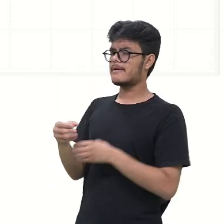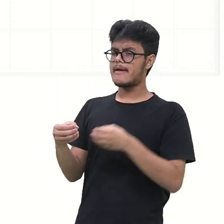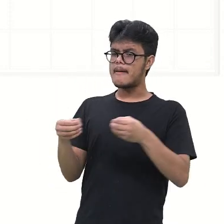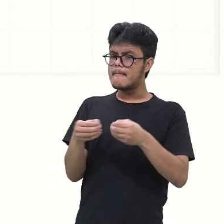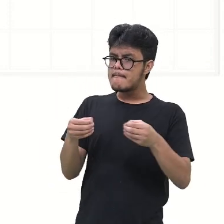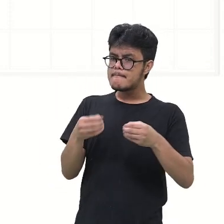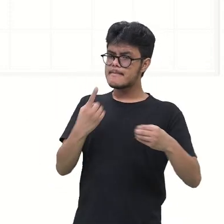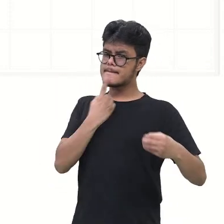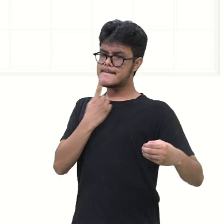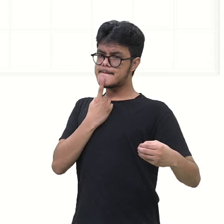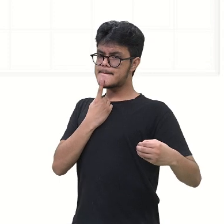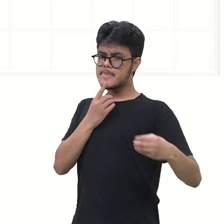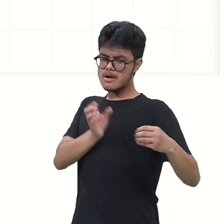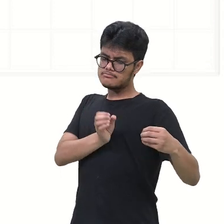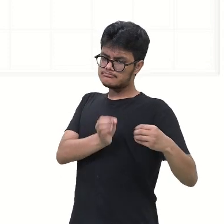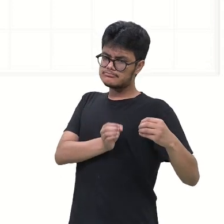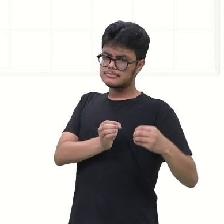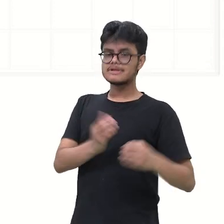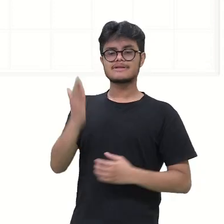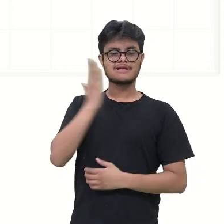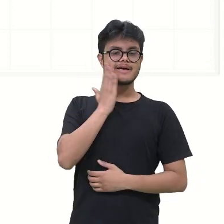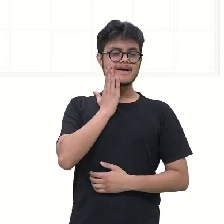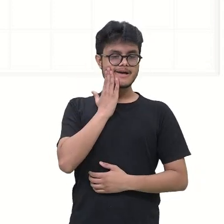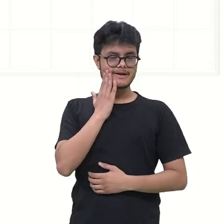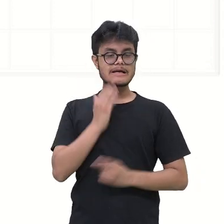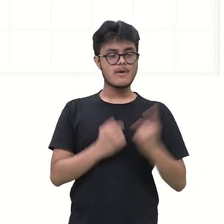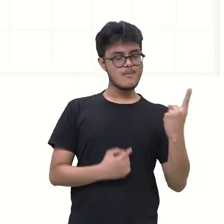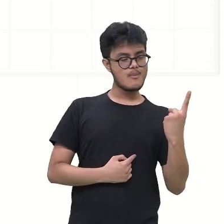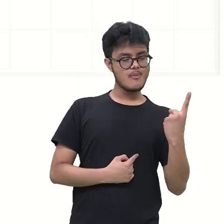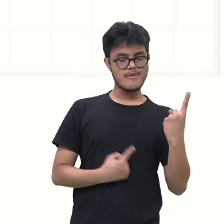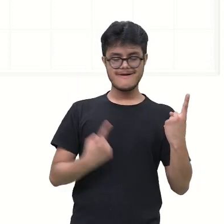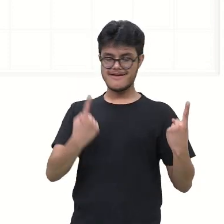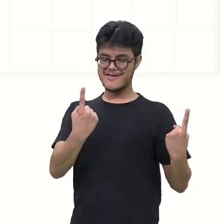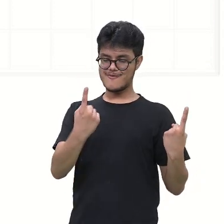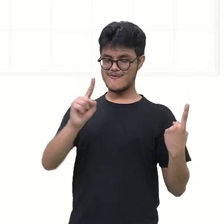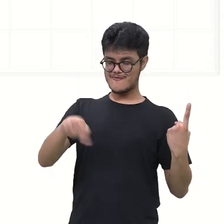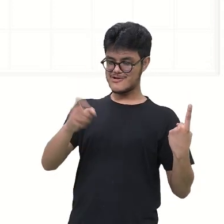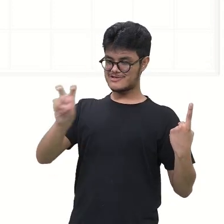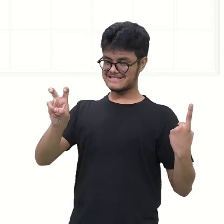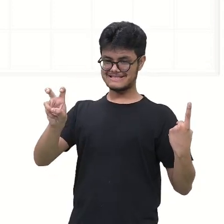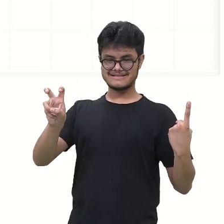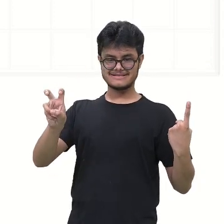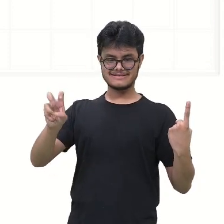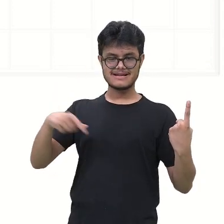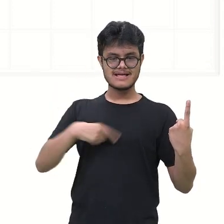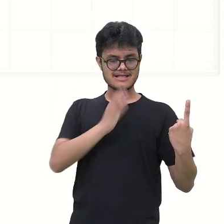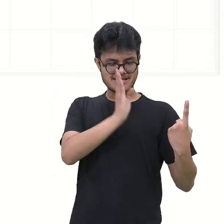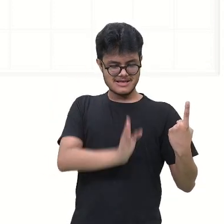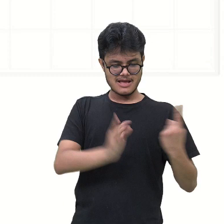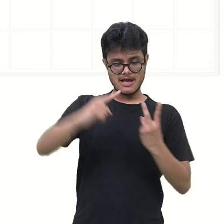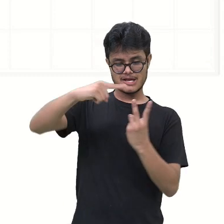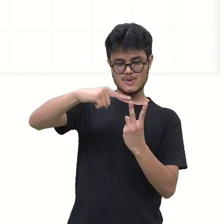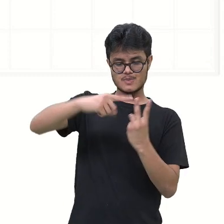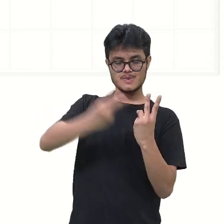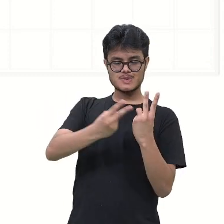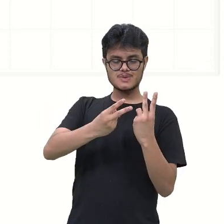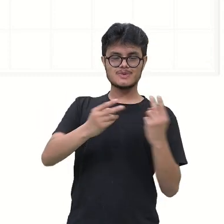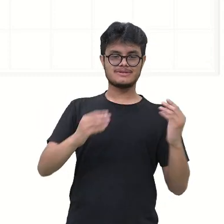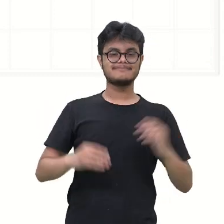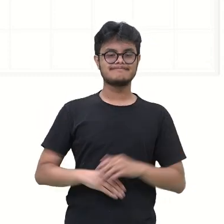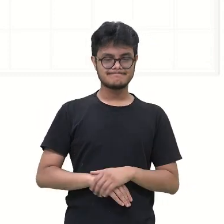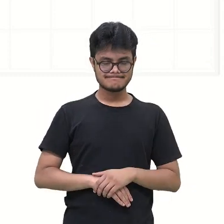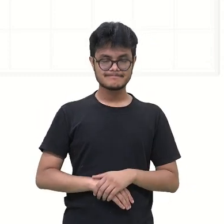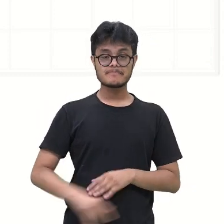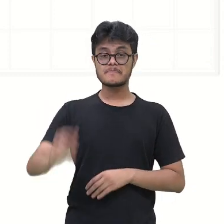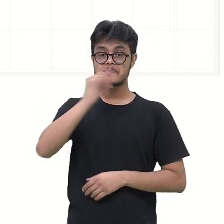esse valor. Eu sei que vai estar entre 1 e 1,5. Então, bem aqui vai estar a minha raiz quadrada de 2. Já a raiz